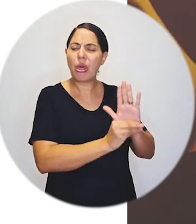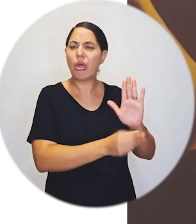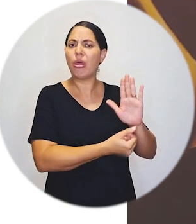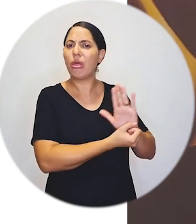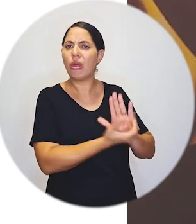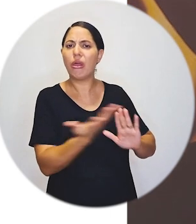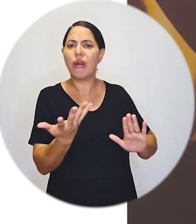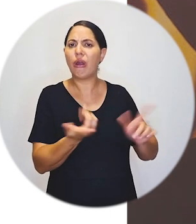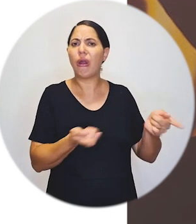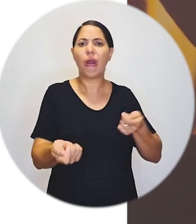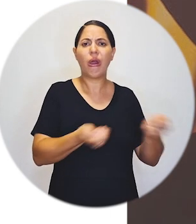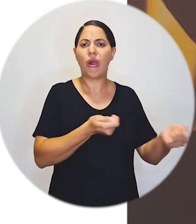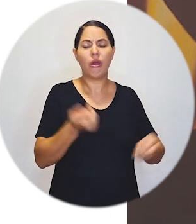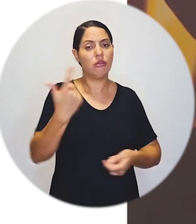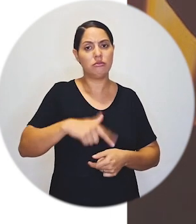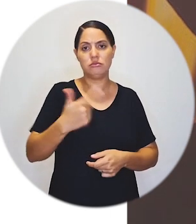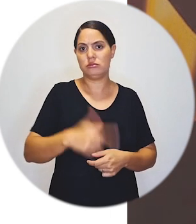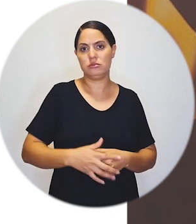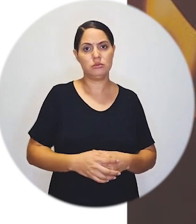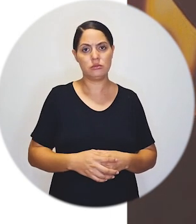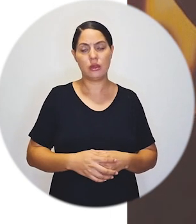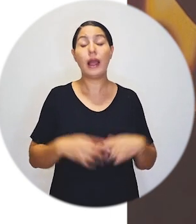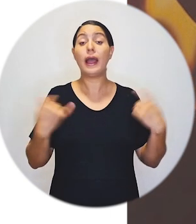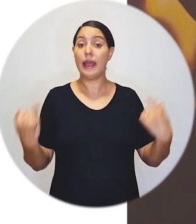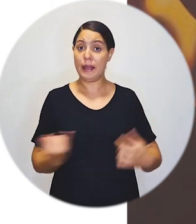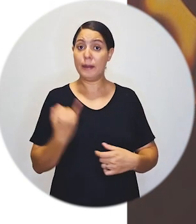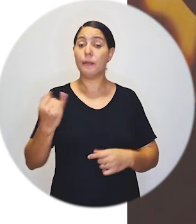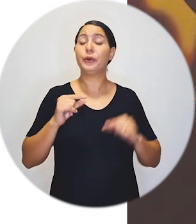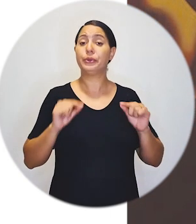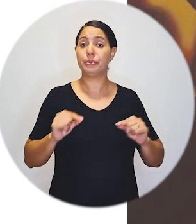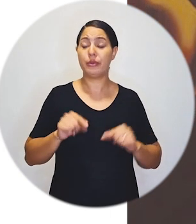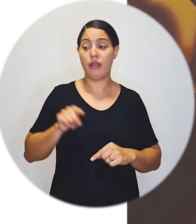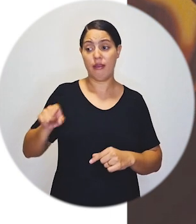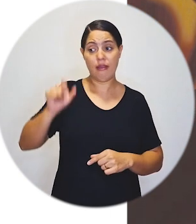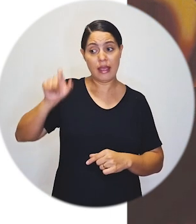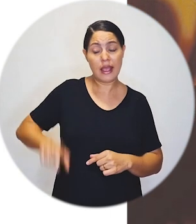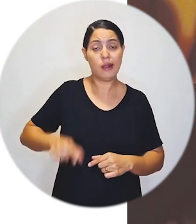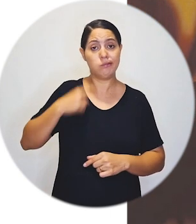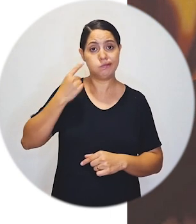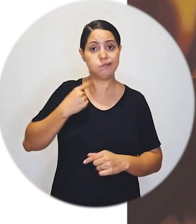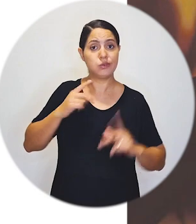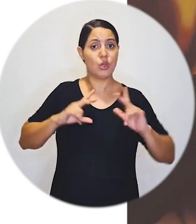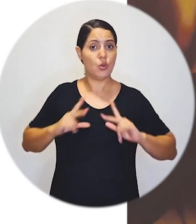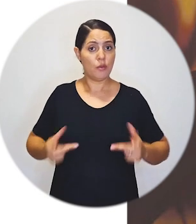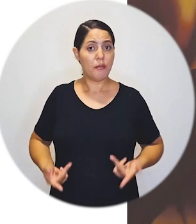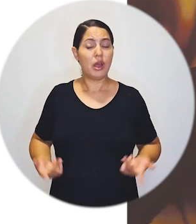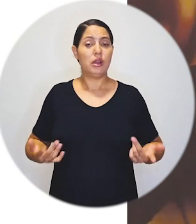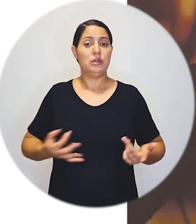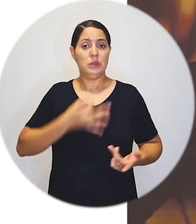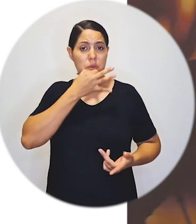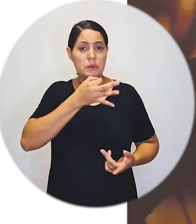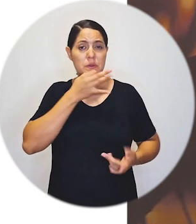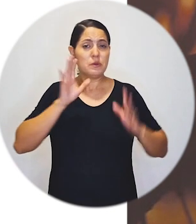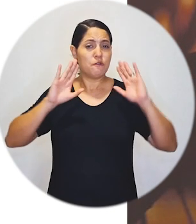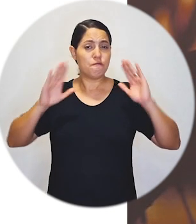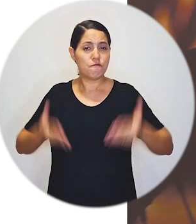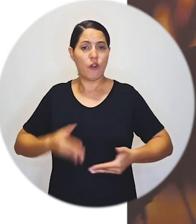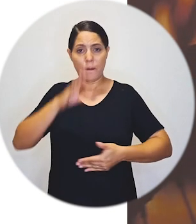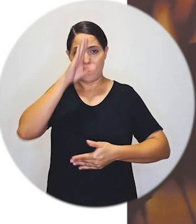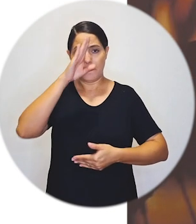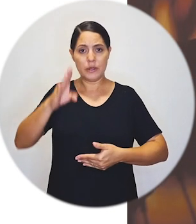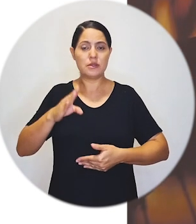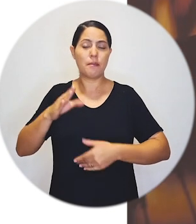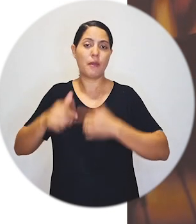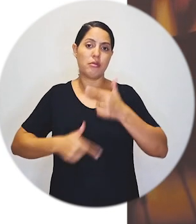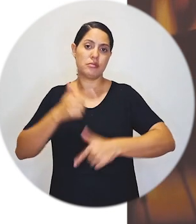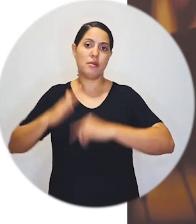utilizem dados sem o devido controle. Da mesma forma, é imperativo que o advogado mantenha o julgamento humano como elemento